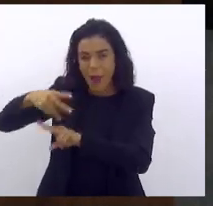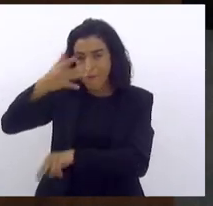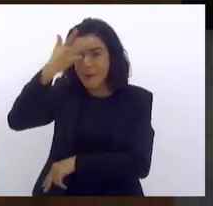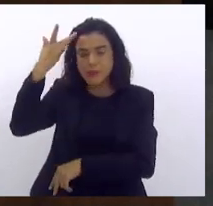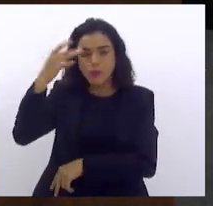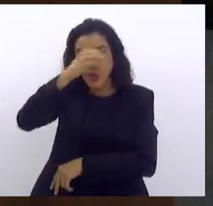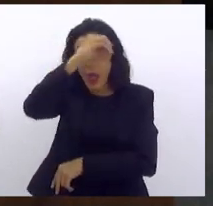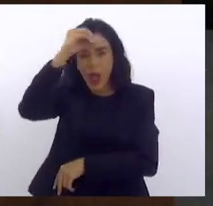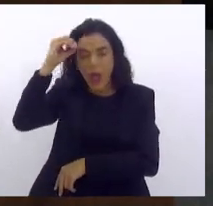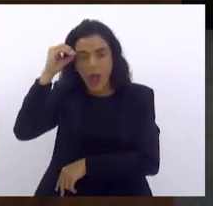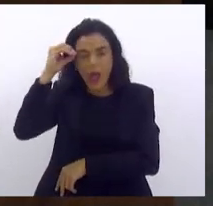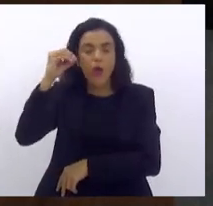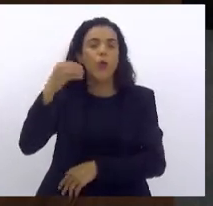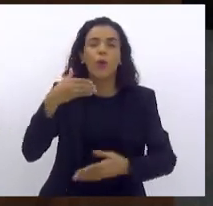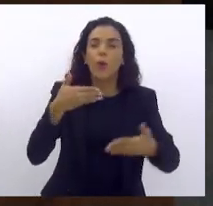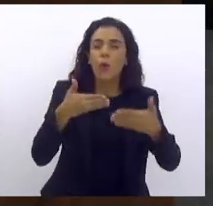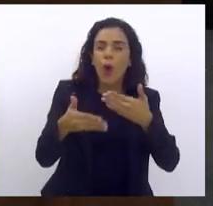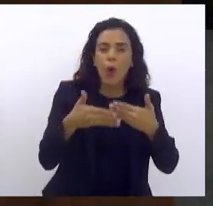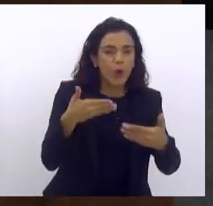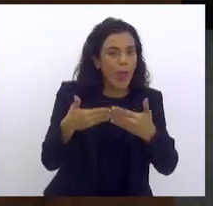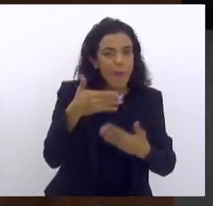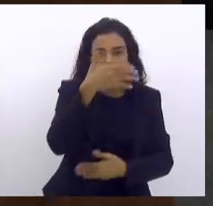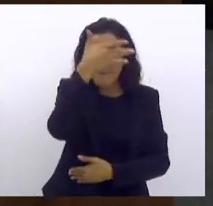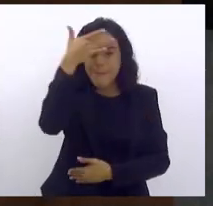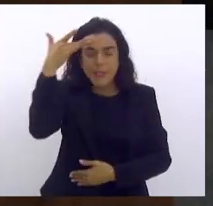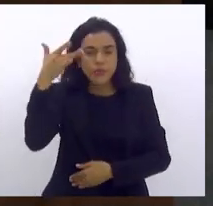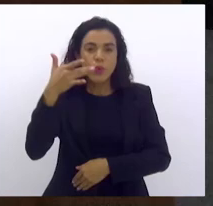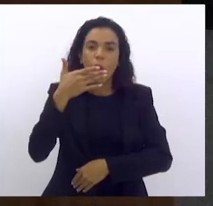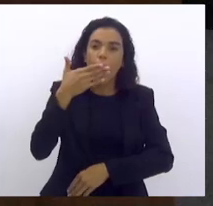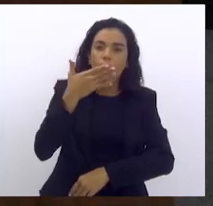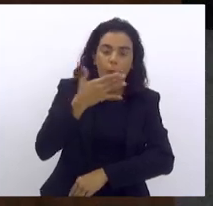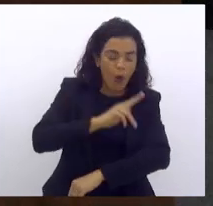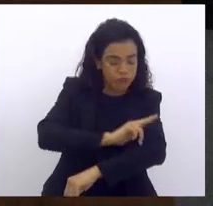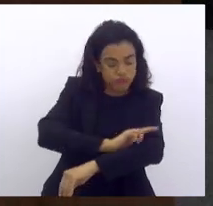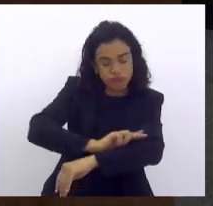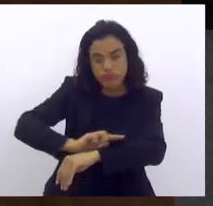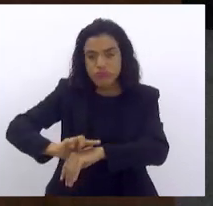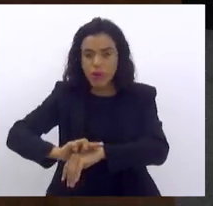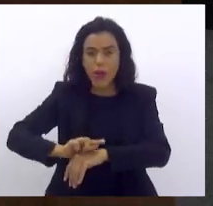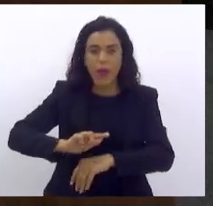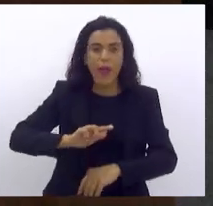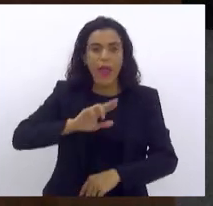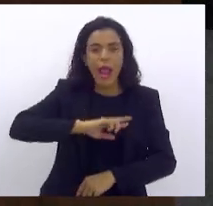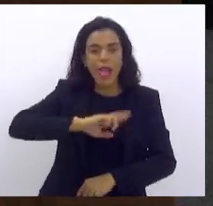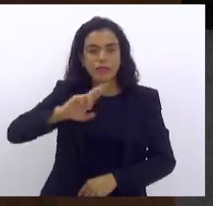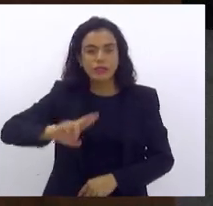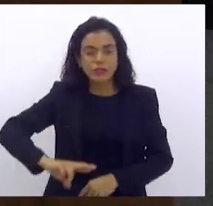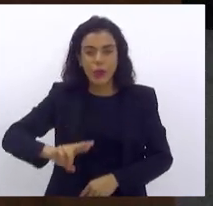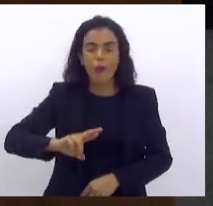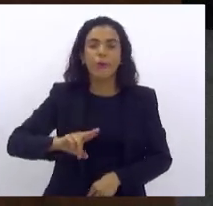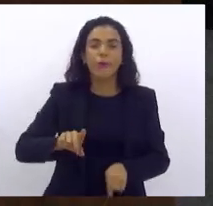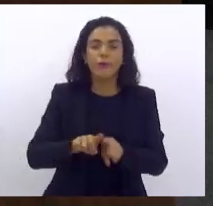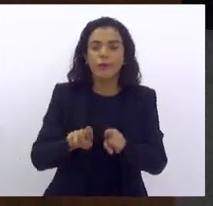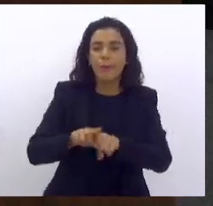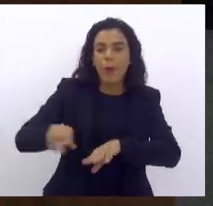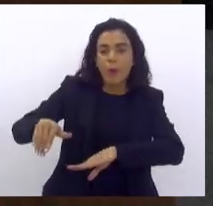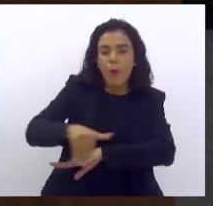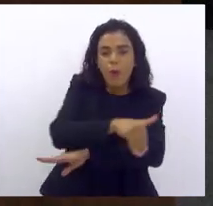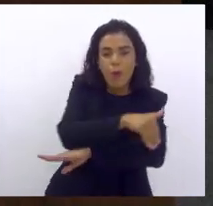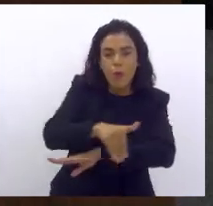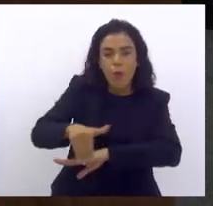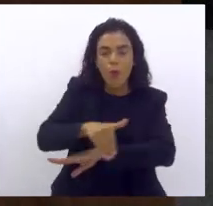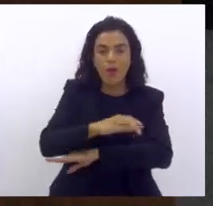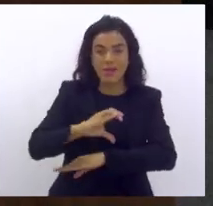essa pessoa, qualquer que seja a cor, credo, etnia e endereço e